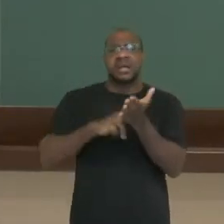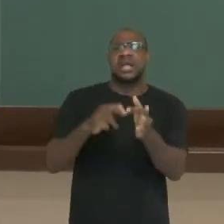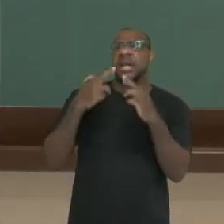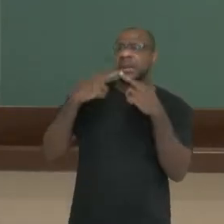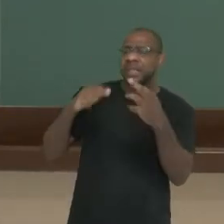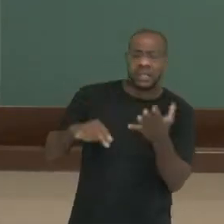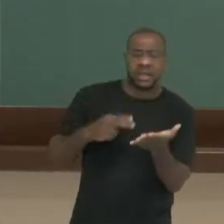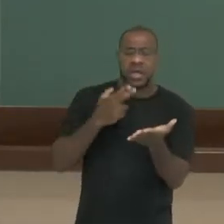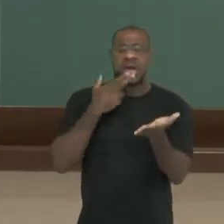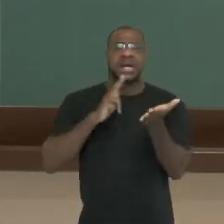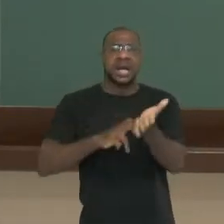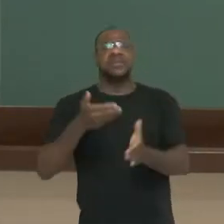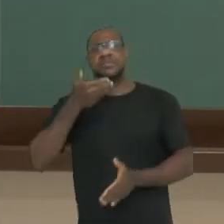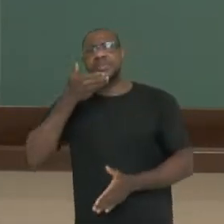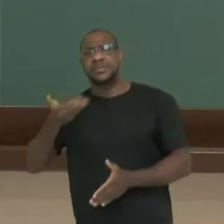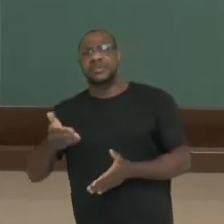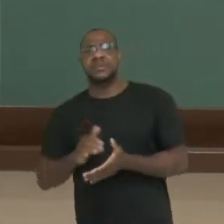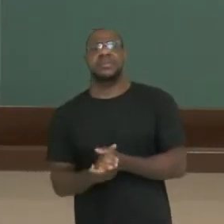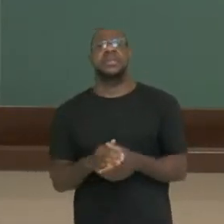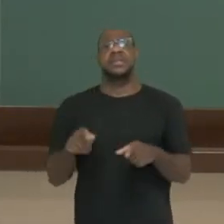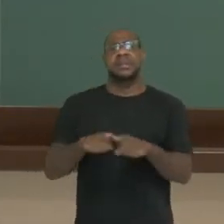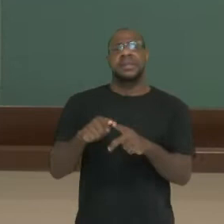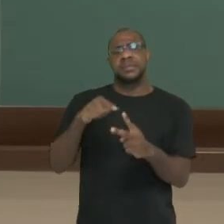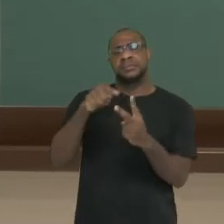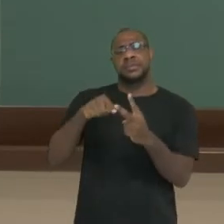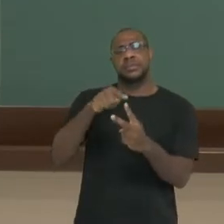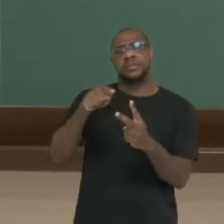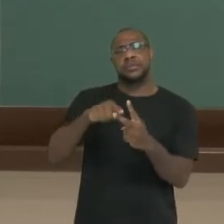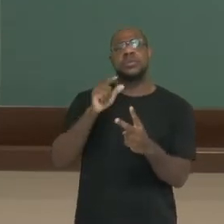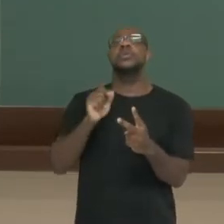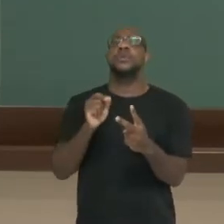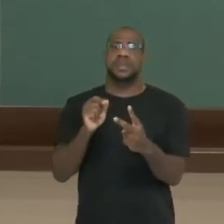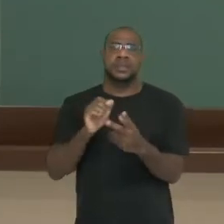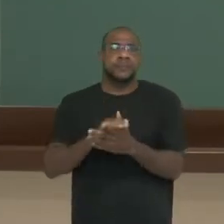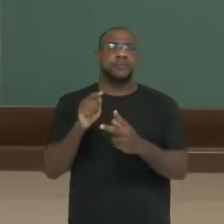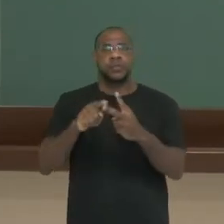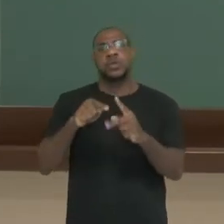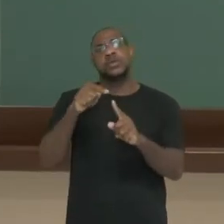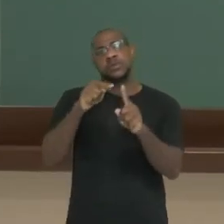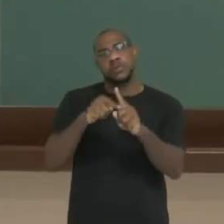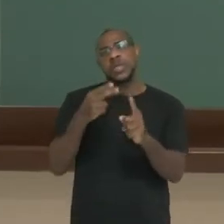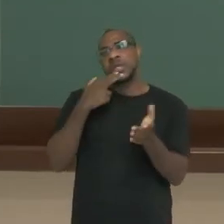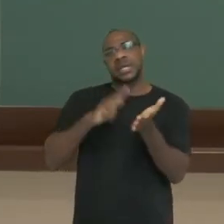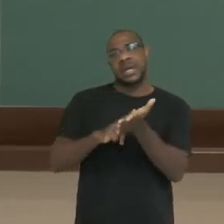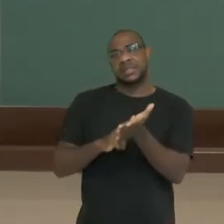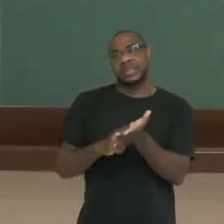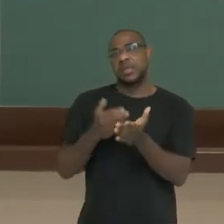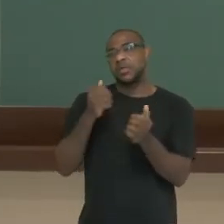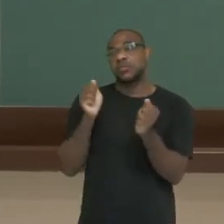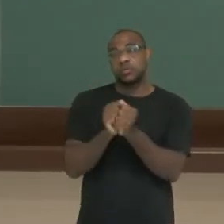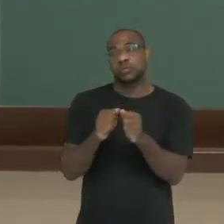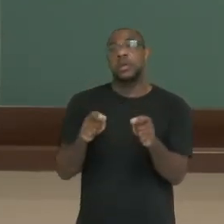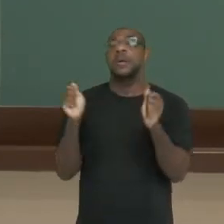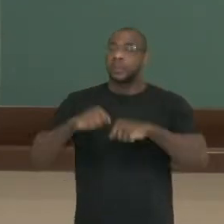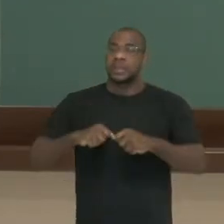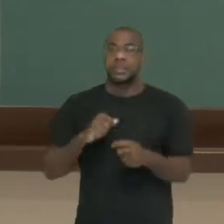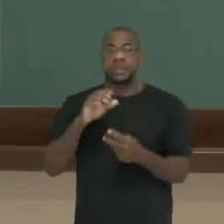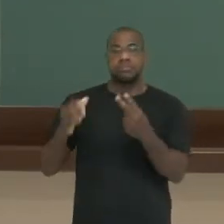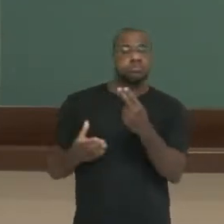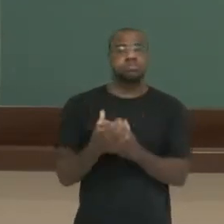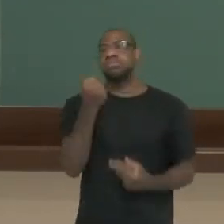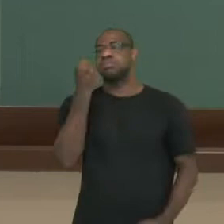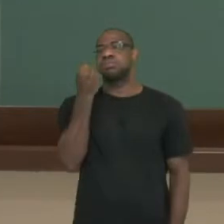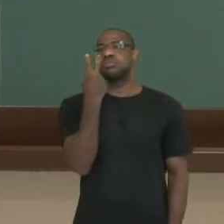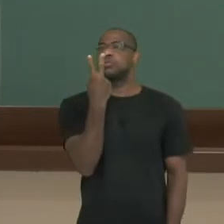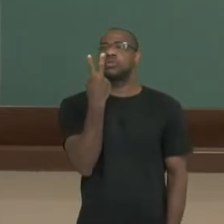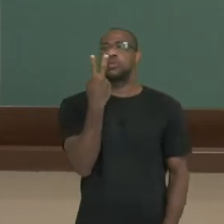às vezes nós podemos ter as duas modalidades juntas. A carta pode ser de reclamação e de solicitação simultaneamente, ao mesmo